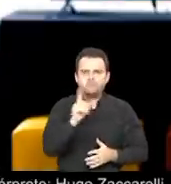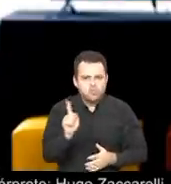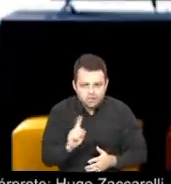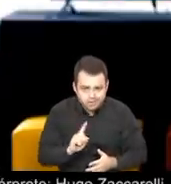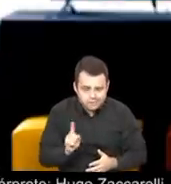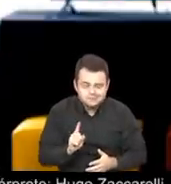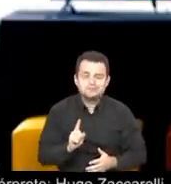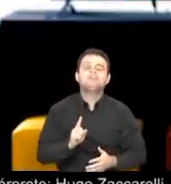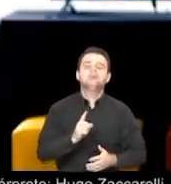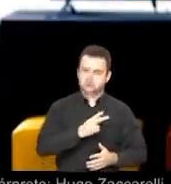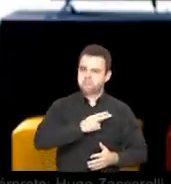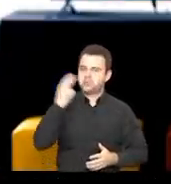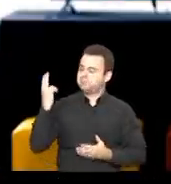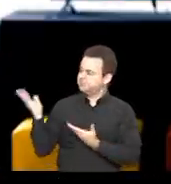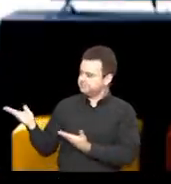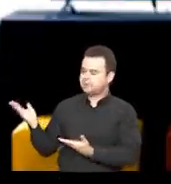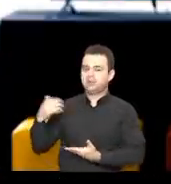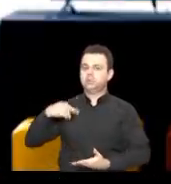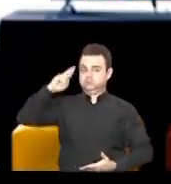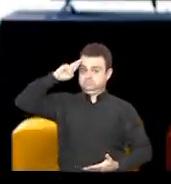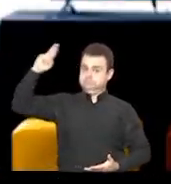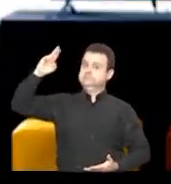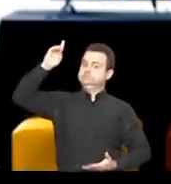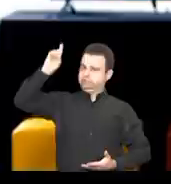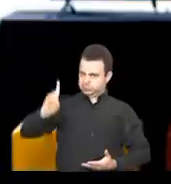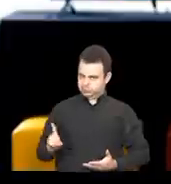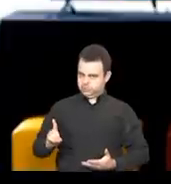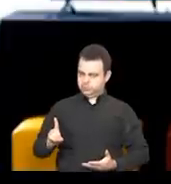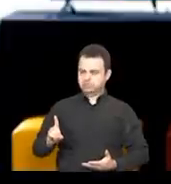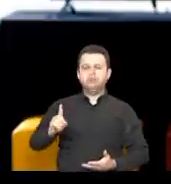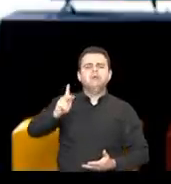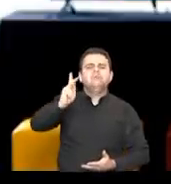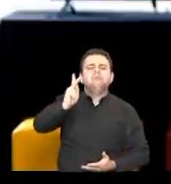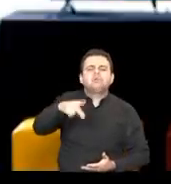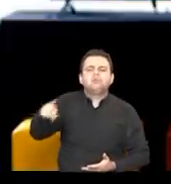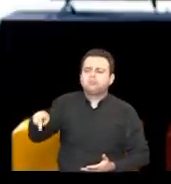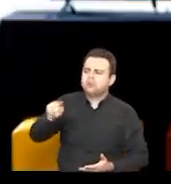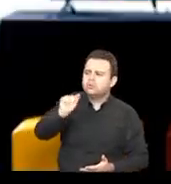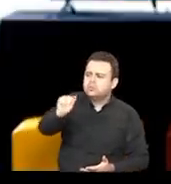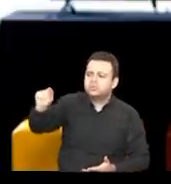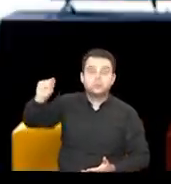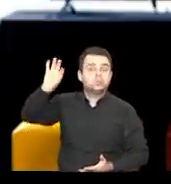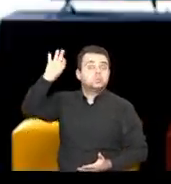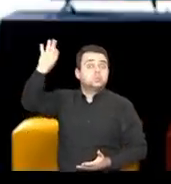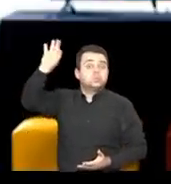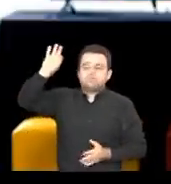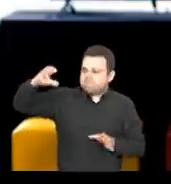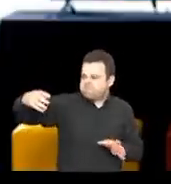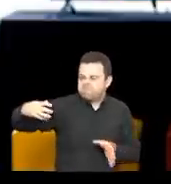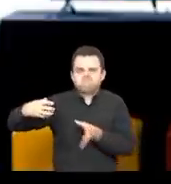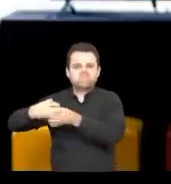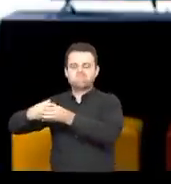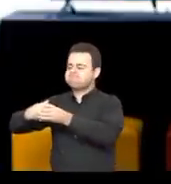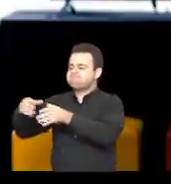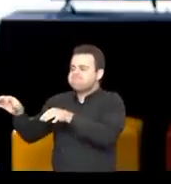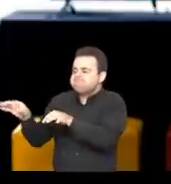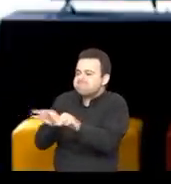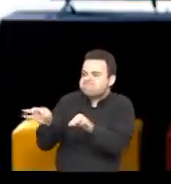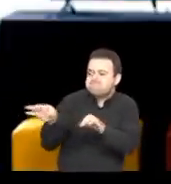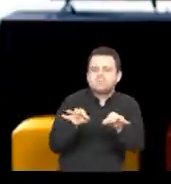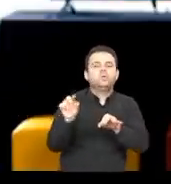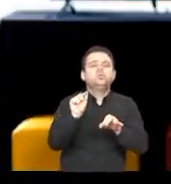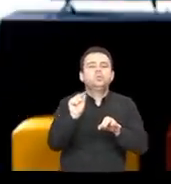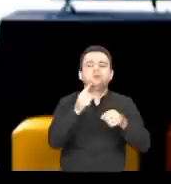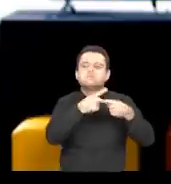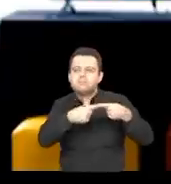me conhece, eu sou a diretora Daniela e junto com uma equipe top de professores, preparamos toda